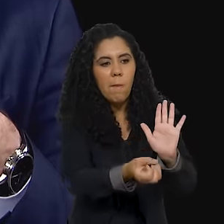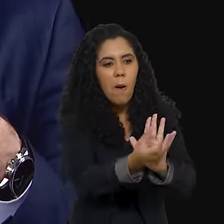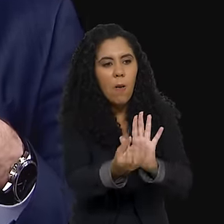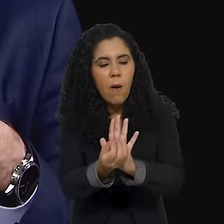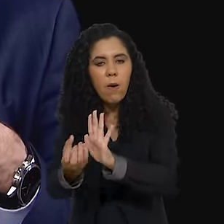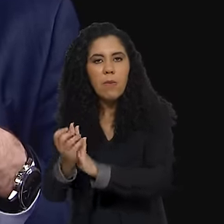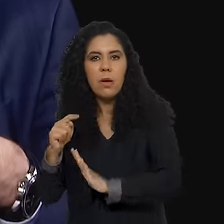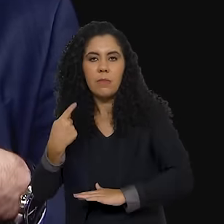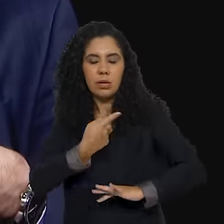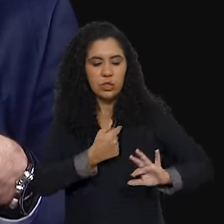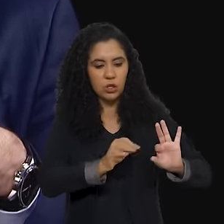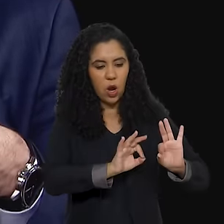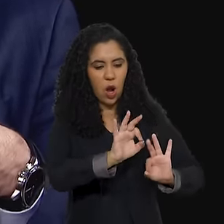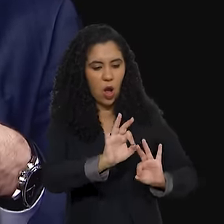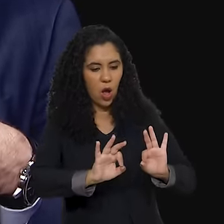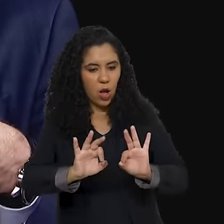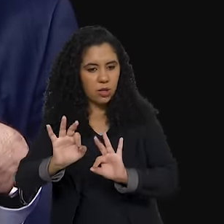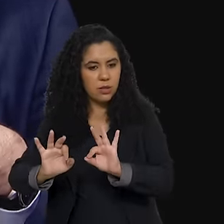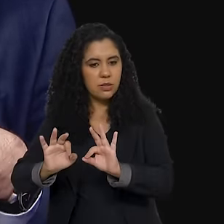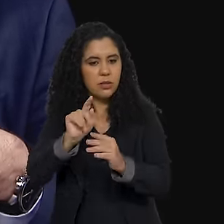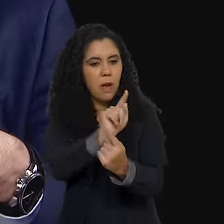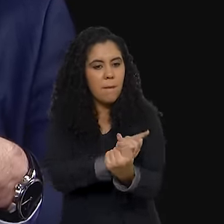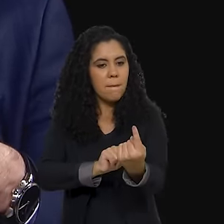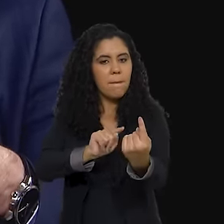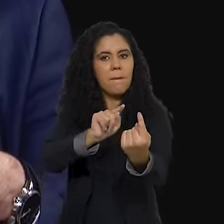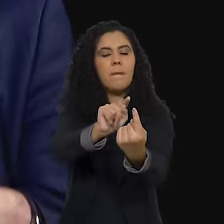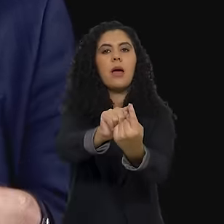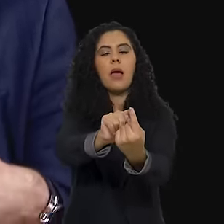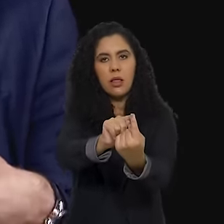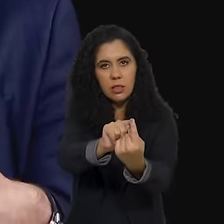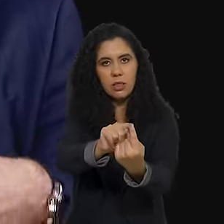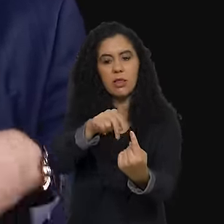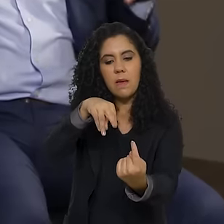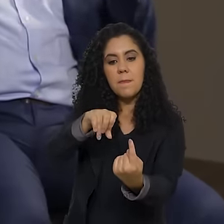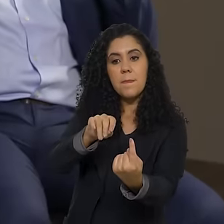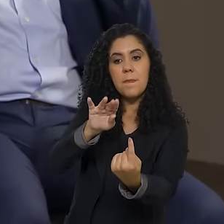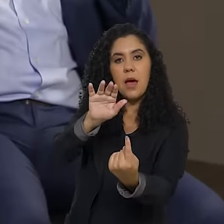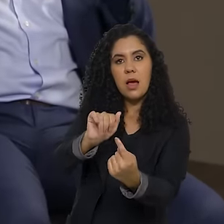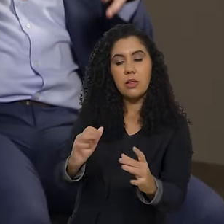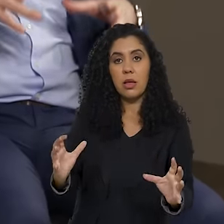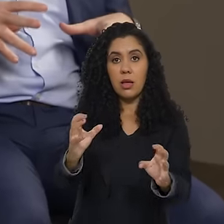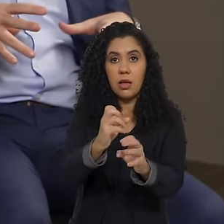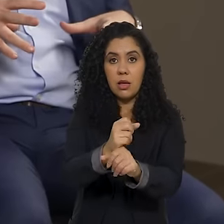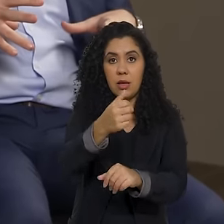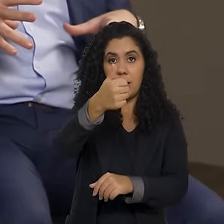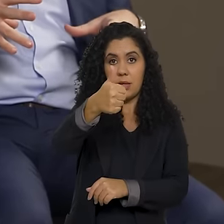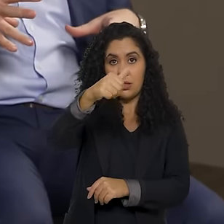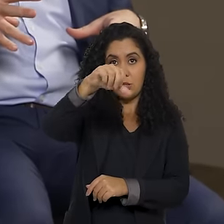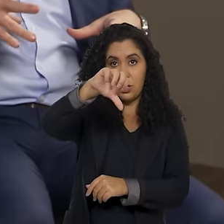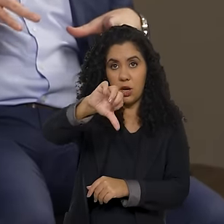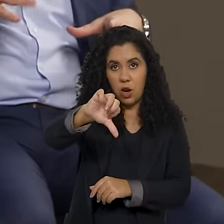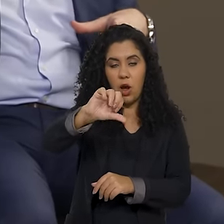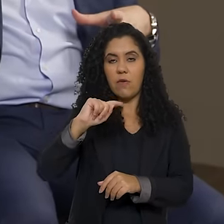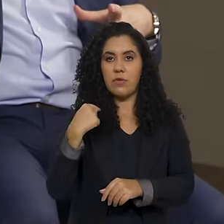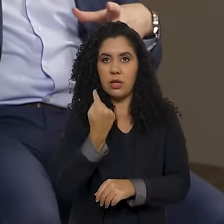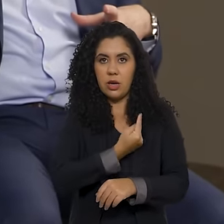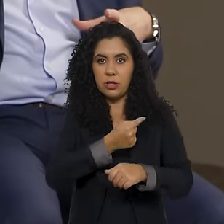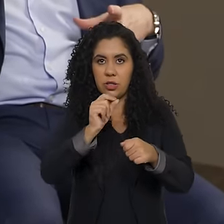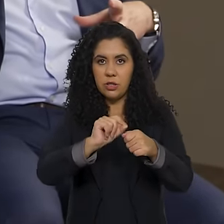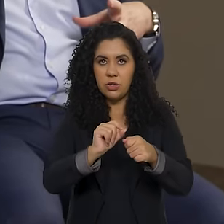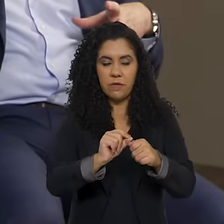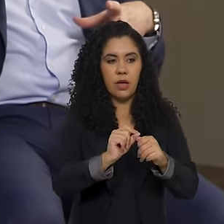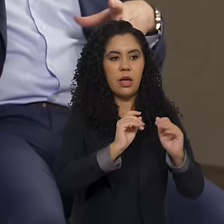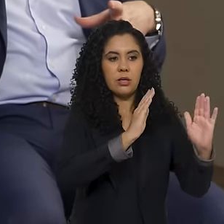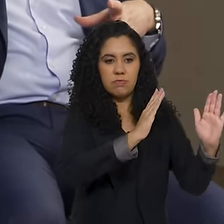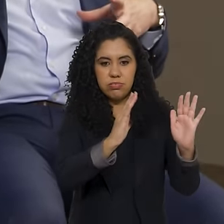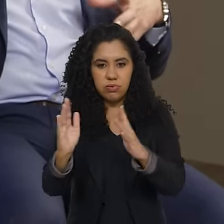possa estabelecer metas de adensamento dessas cadeias produtivas. São 19 cadeias produtivas que foram mapeadas, a BDI fez